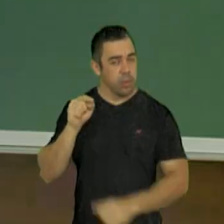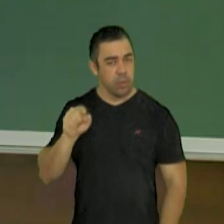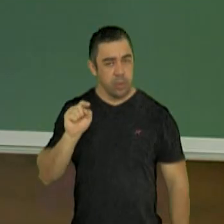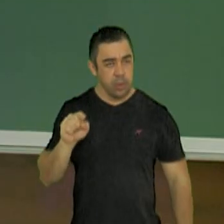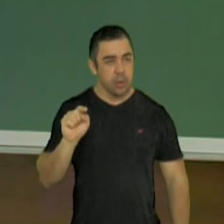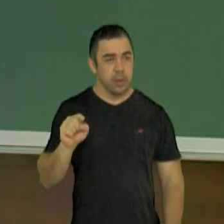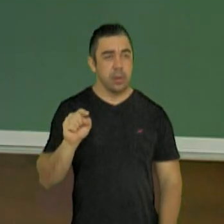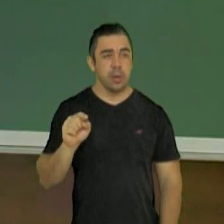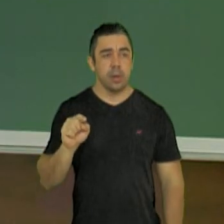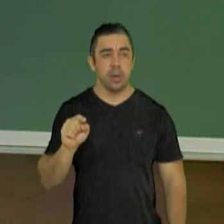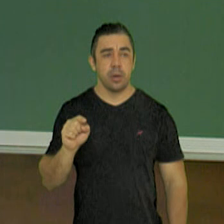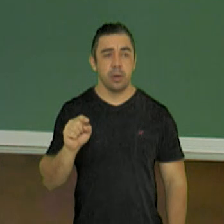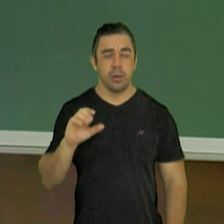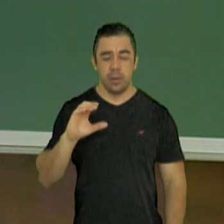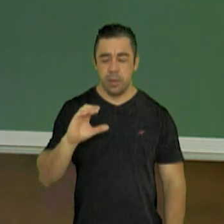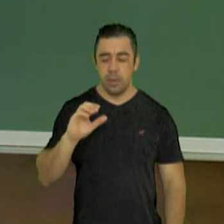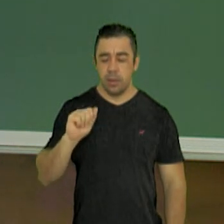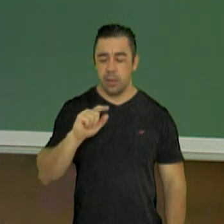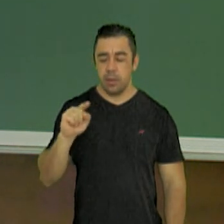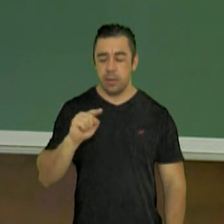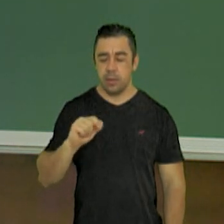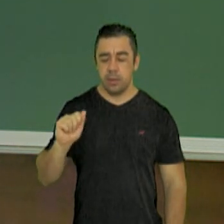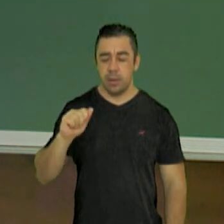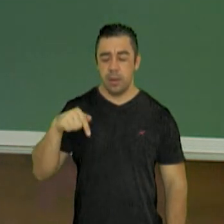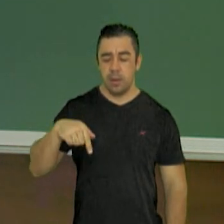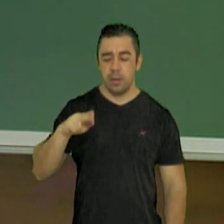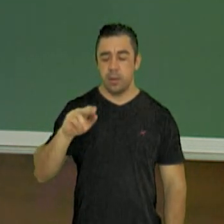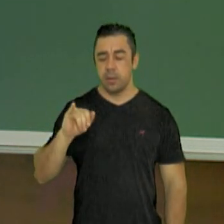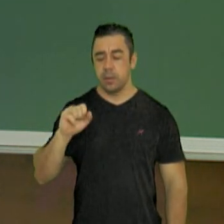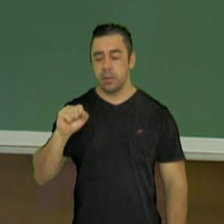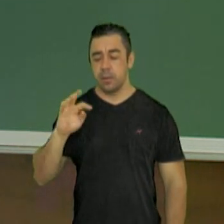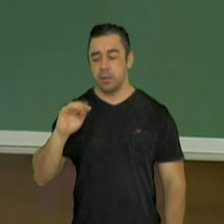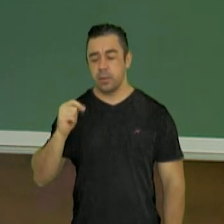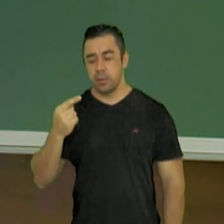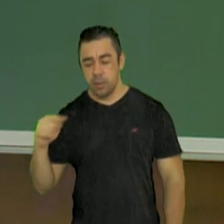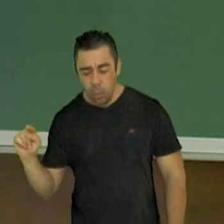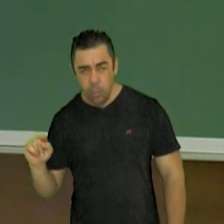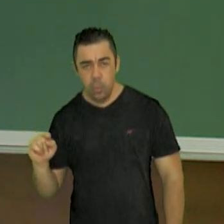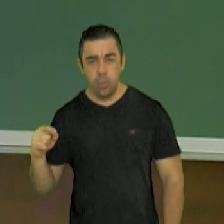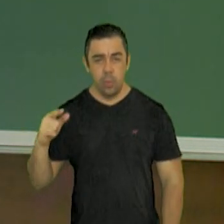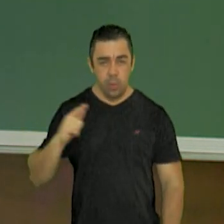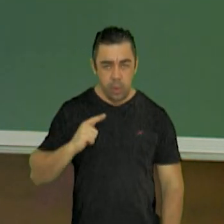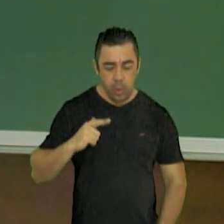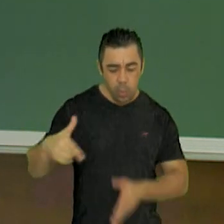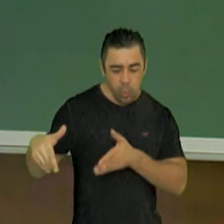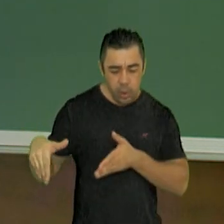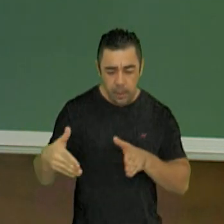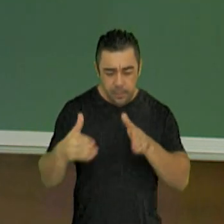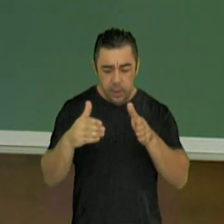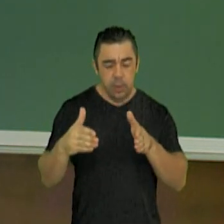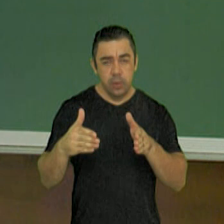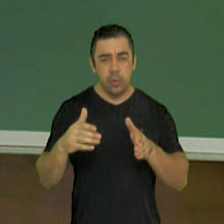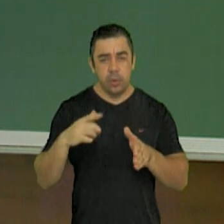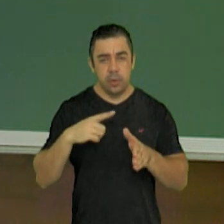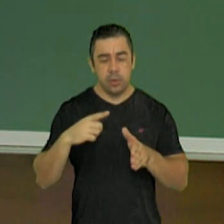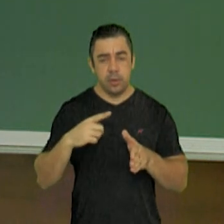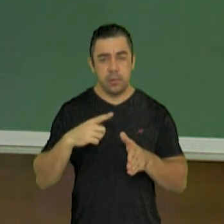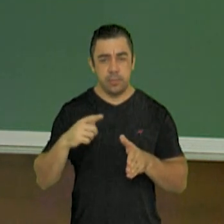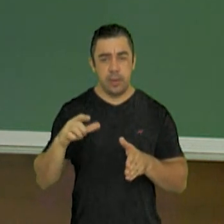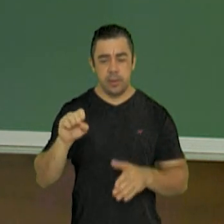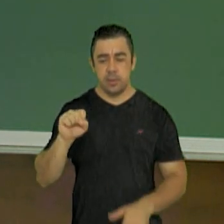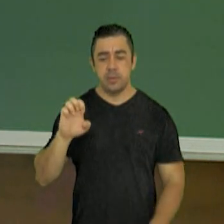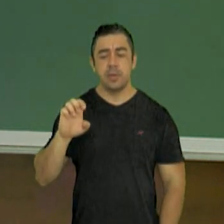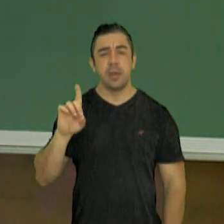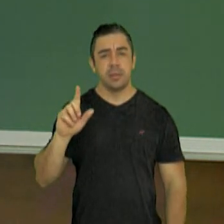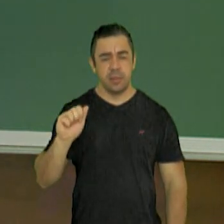para a geografia, um dos caminhos da Rota da Seda, e hoje temos a nova Rota da Seda, né, que a China finalizou lá em